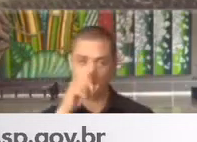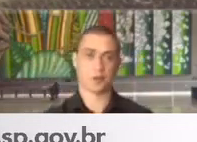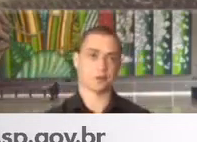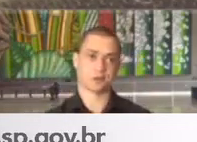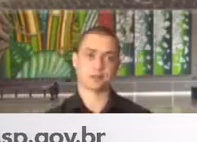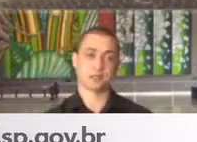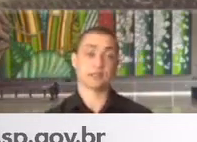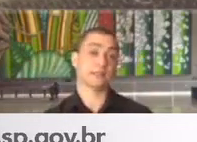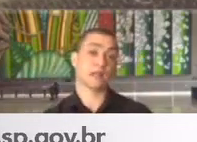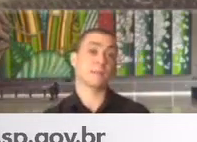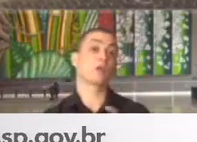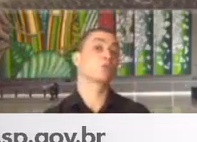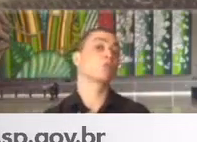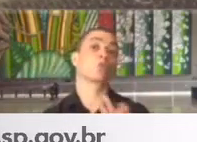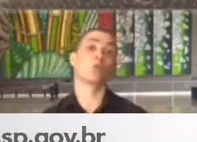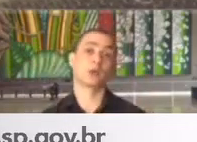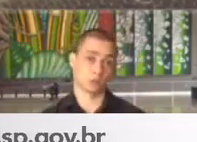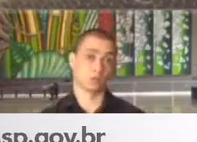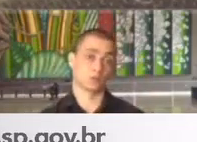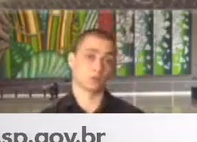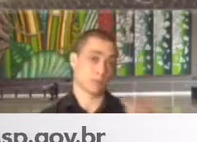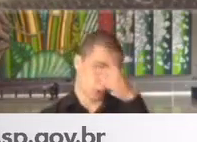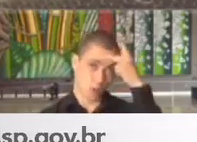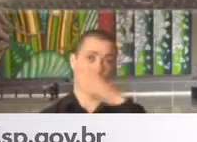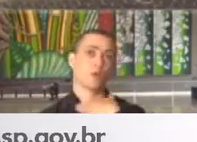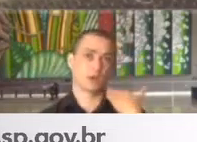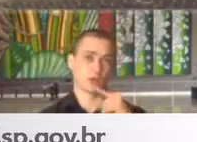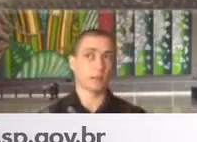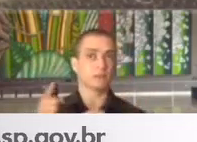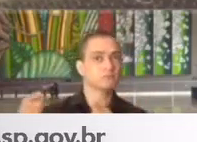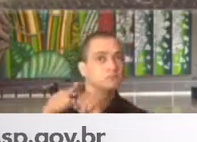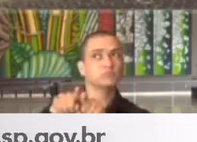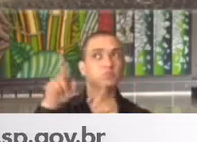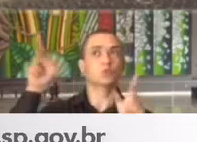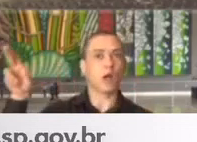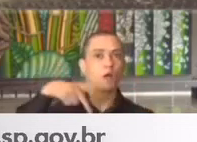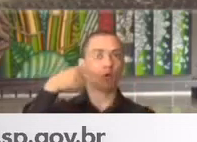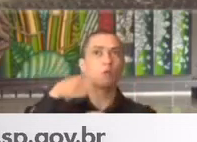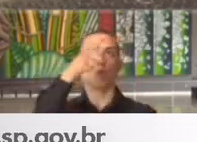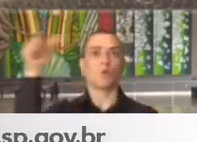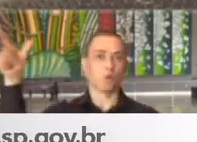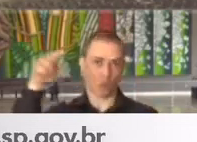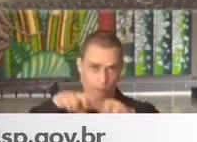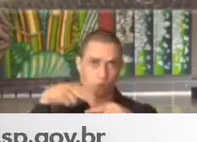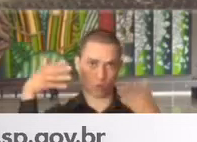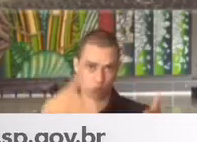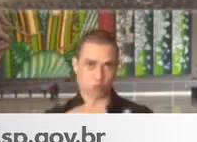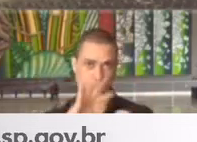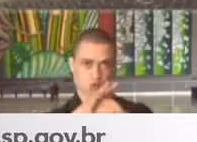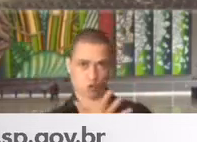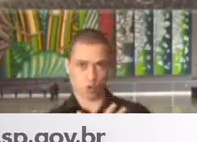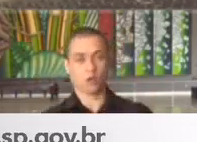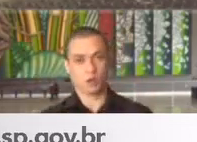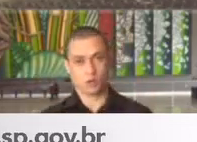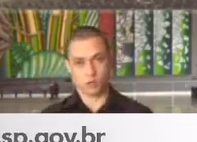maneira, como também na ocorrência de óbitos devido ao coronavírus.